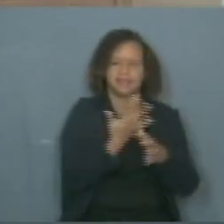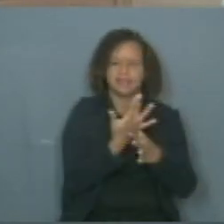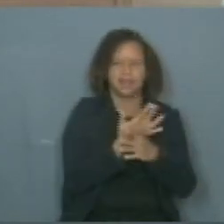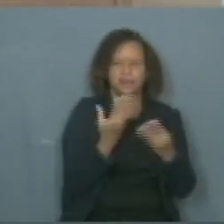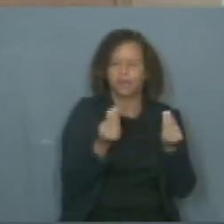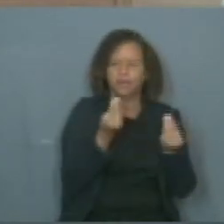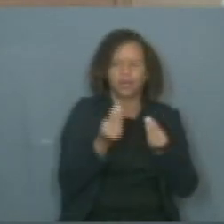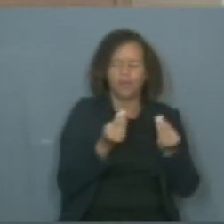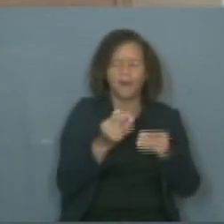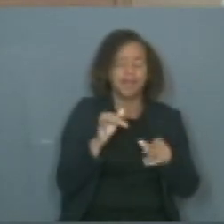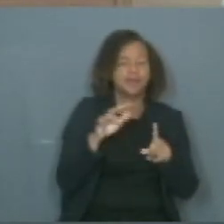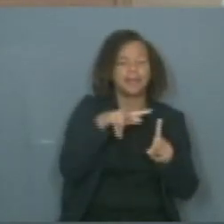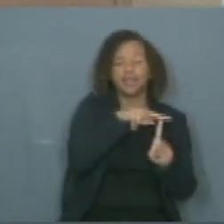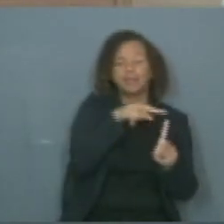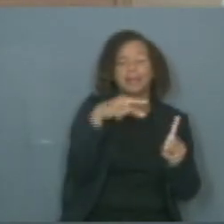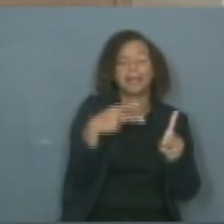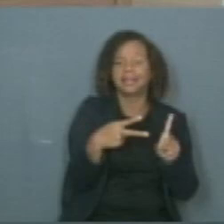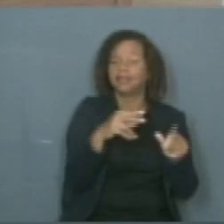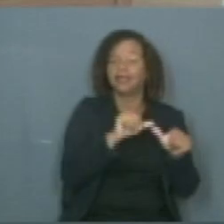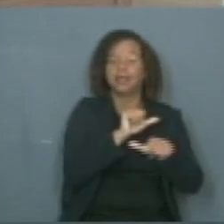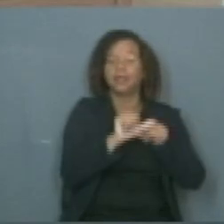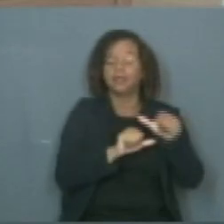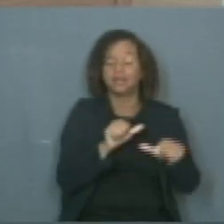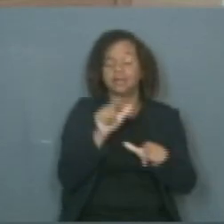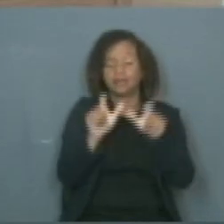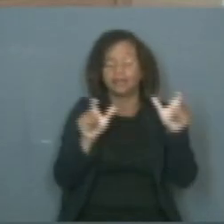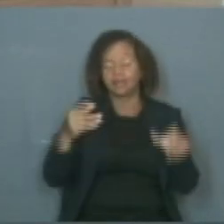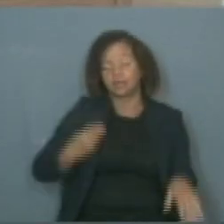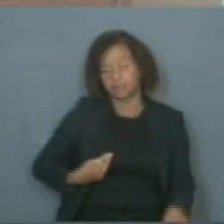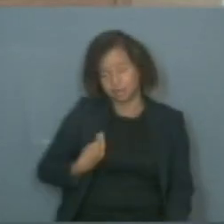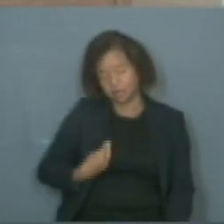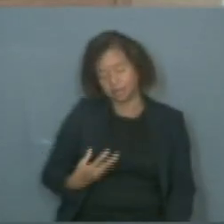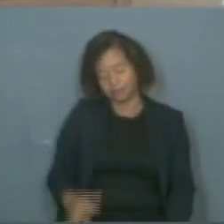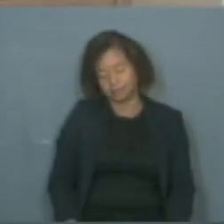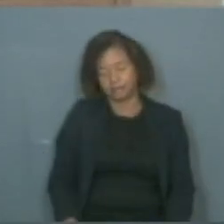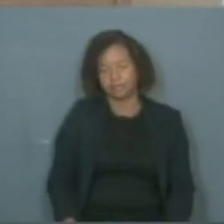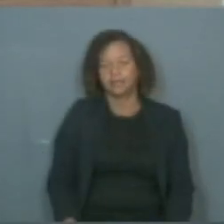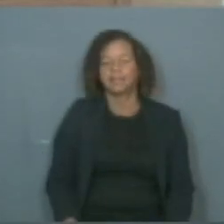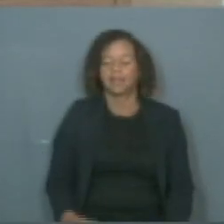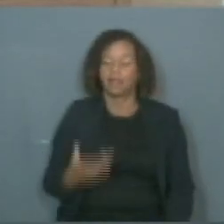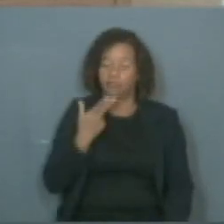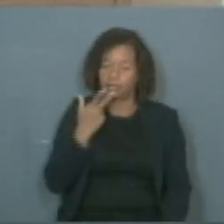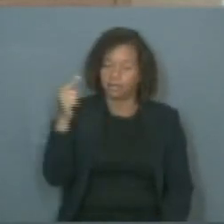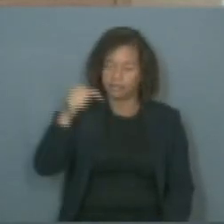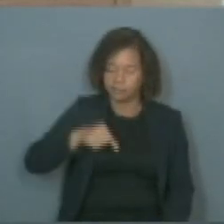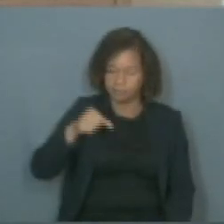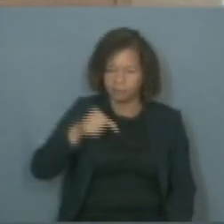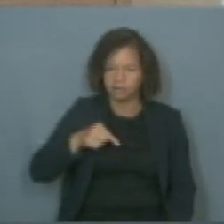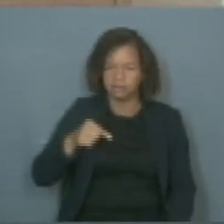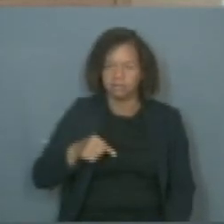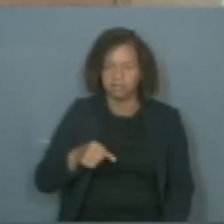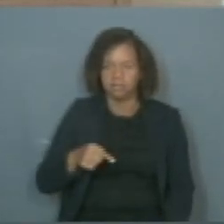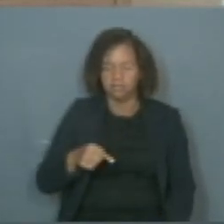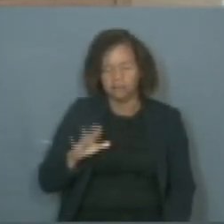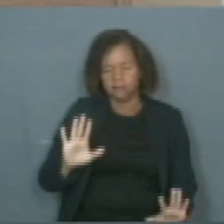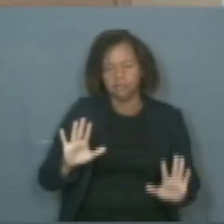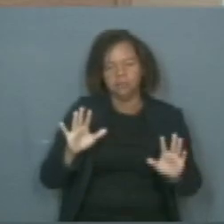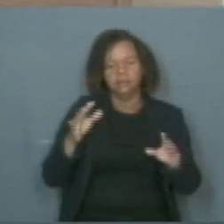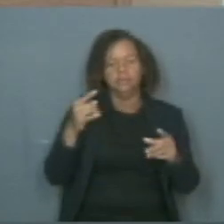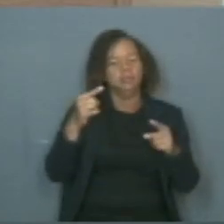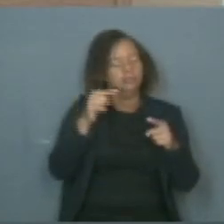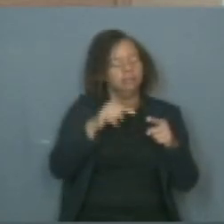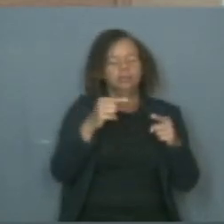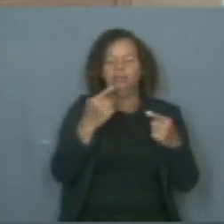ter uma perspectiva de mudança na vida daquelas pessoas. Então, eu venho manifestar minha oposição ao contrário a